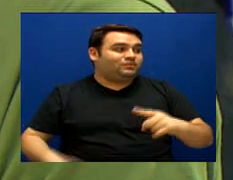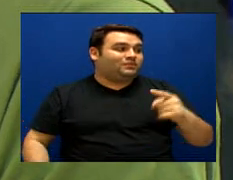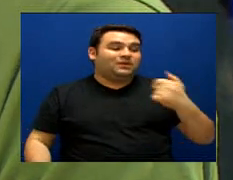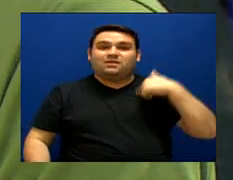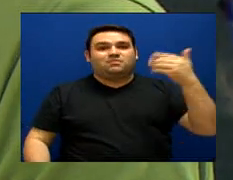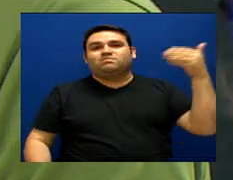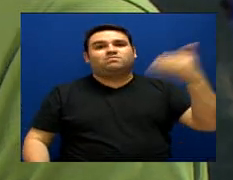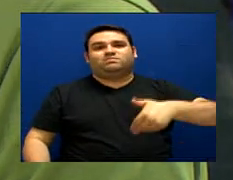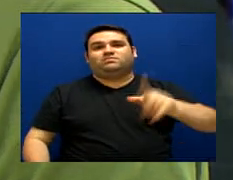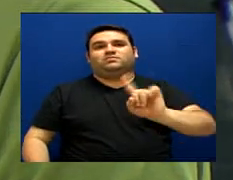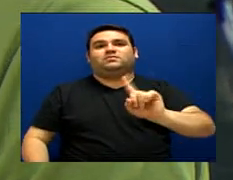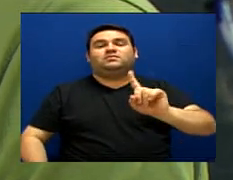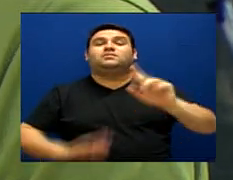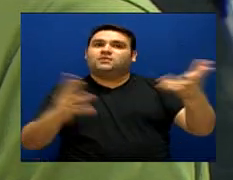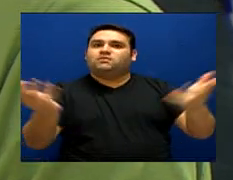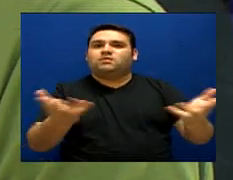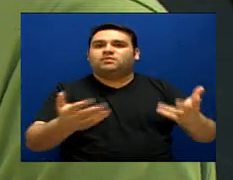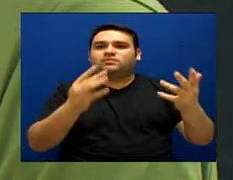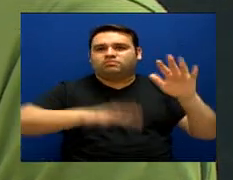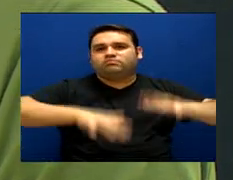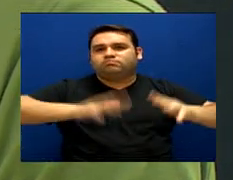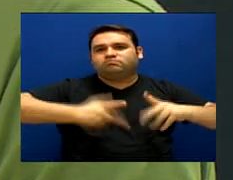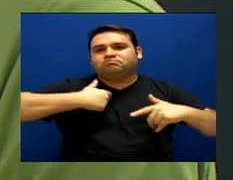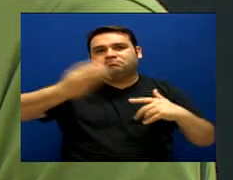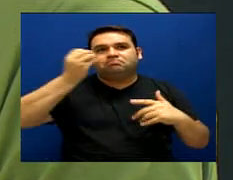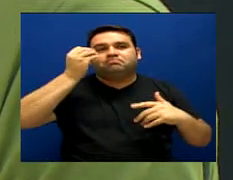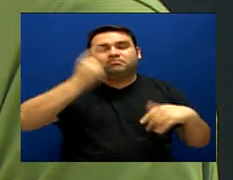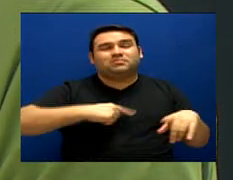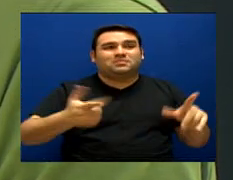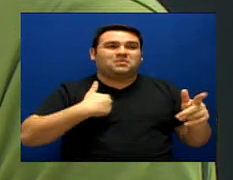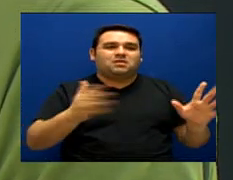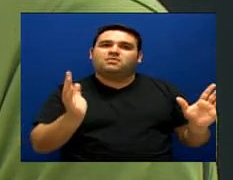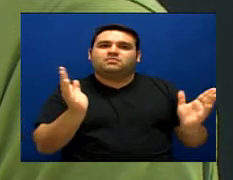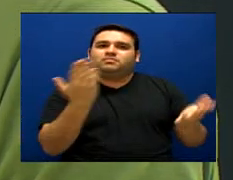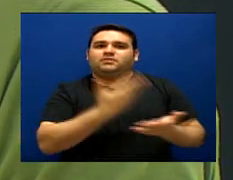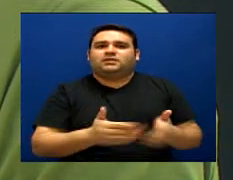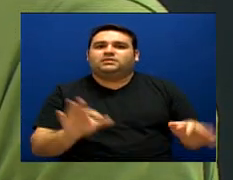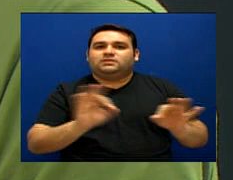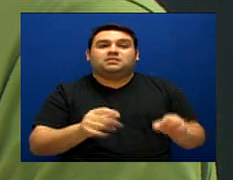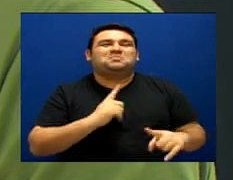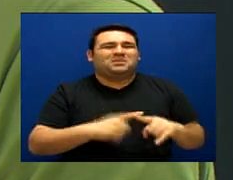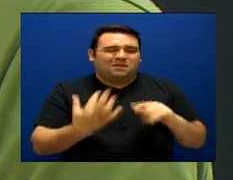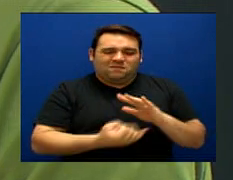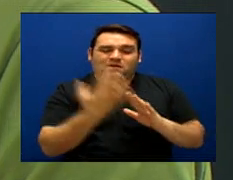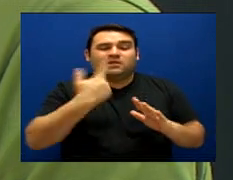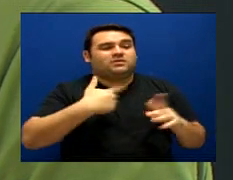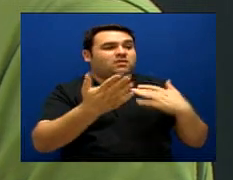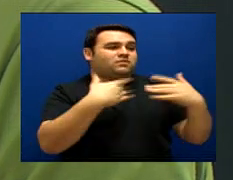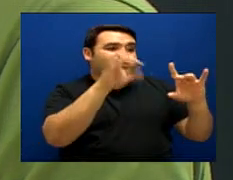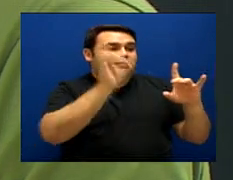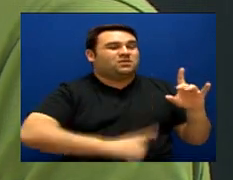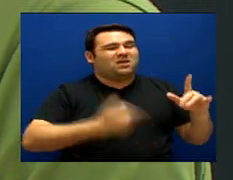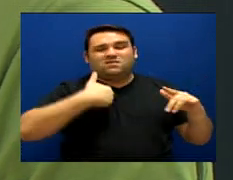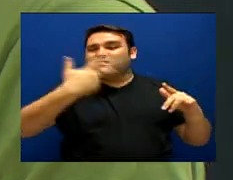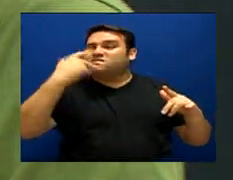nem viria nessa reunião. Então, eu espero que não tenha sido em vão, porque eu já participei de várias e falei para a minha diretoria, estou cansado. Não,